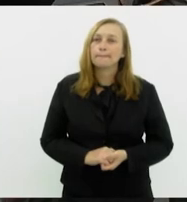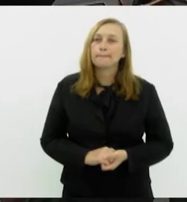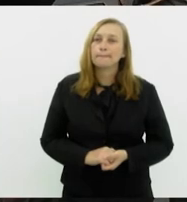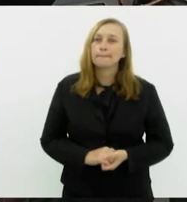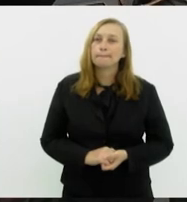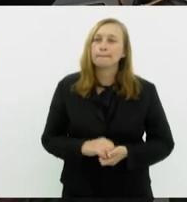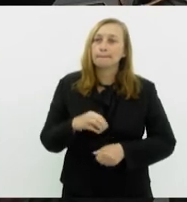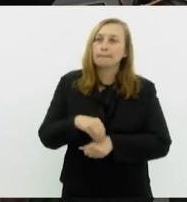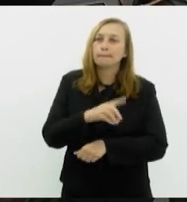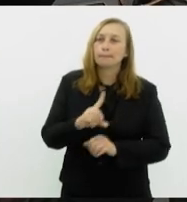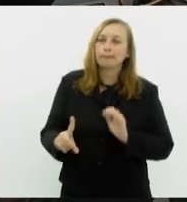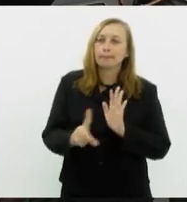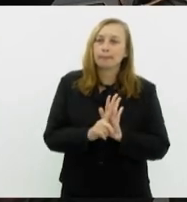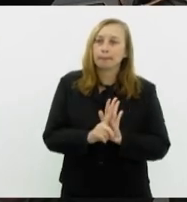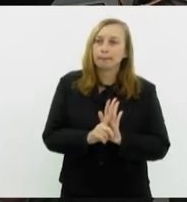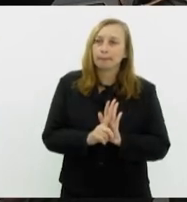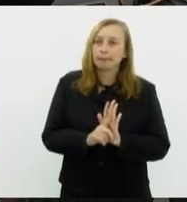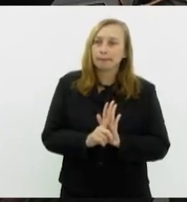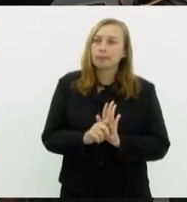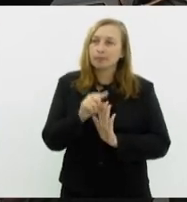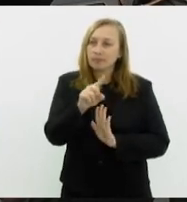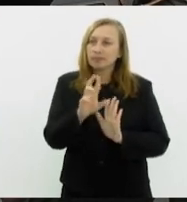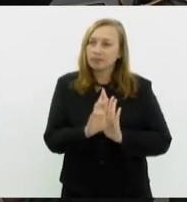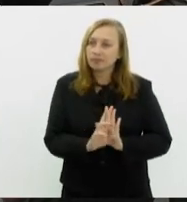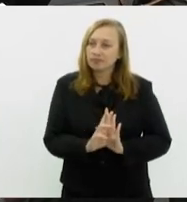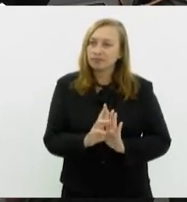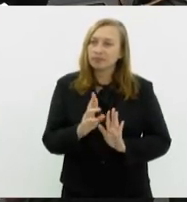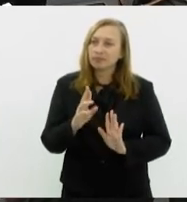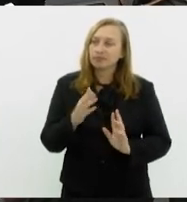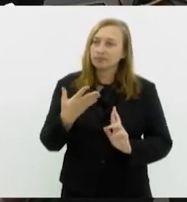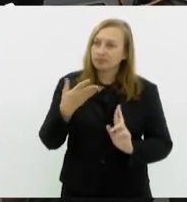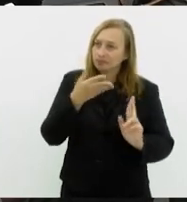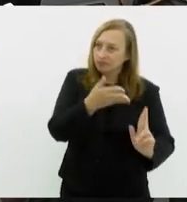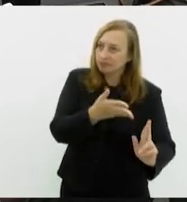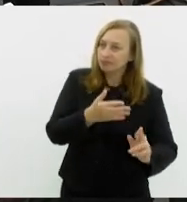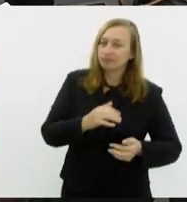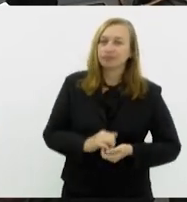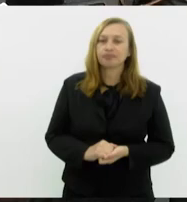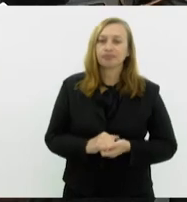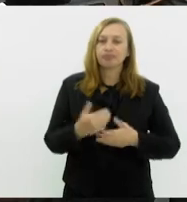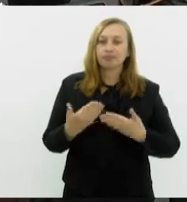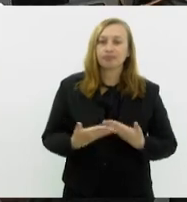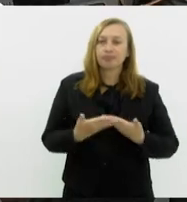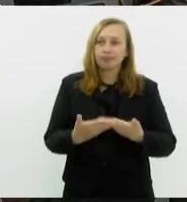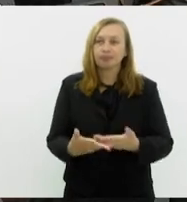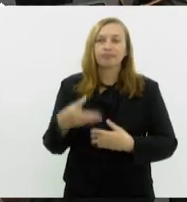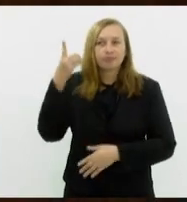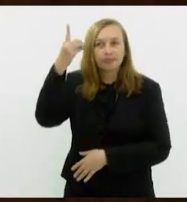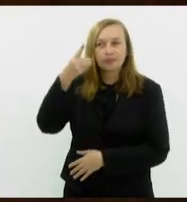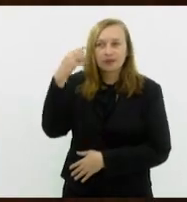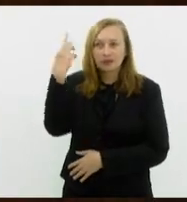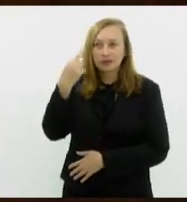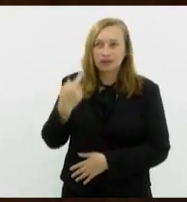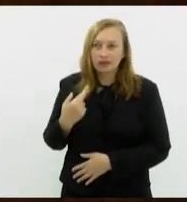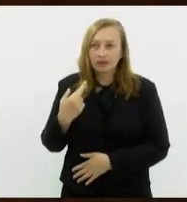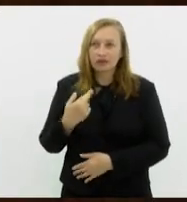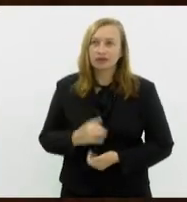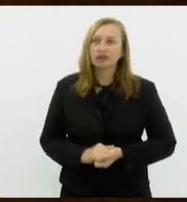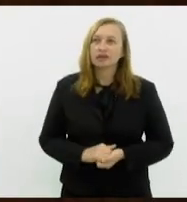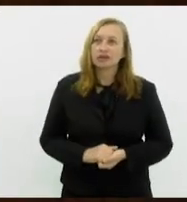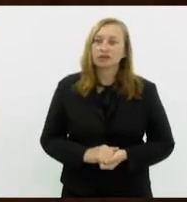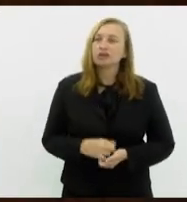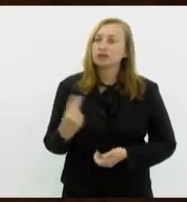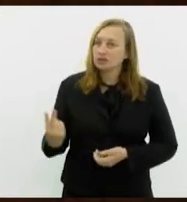a indicação legislativa a qual você se referiu, né, até encaminhada pela nobre deputada Renata Souza, é de